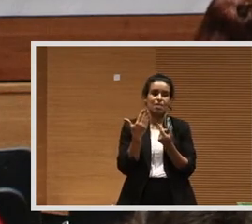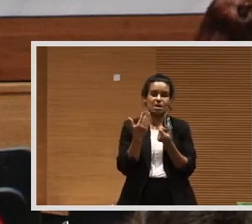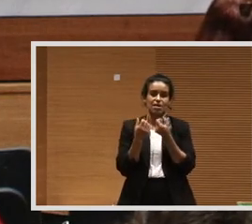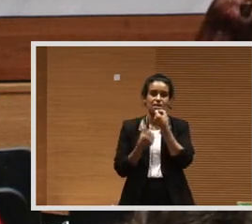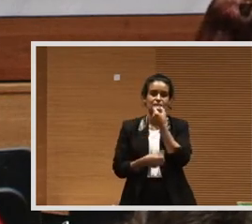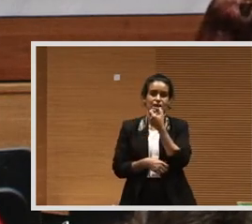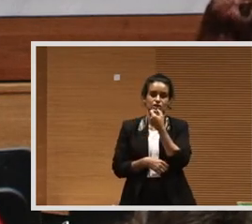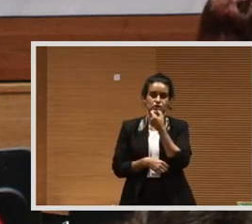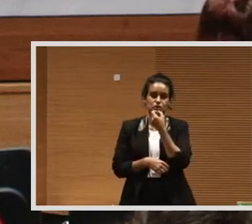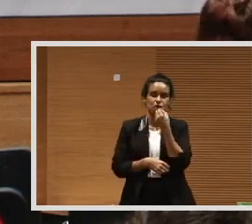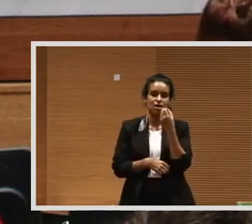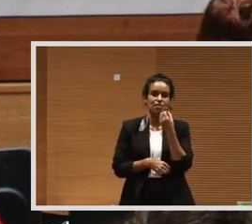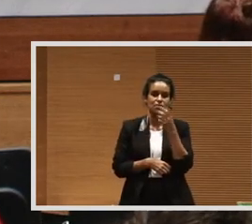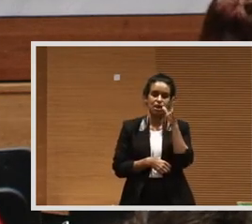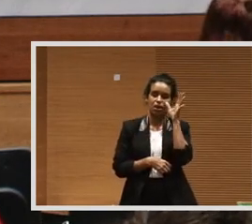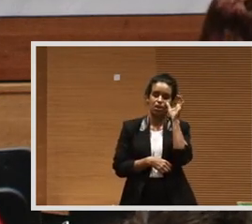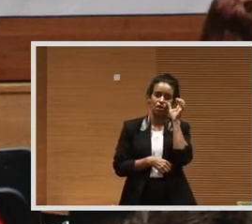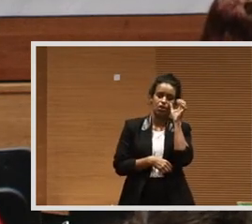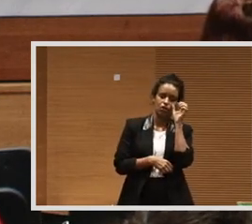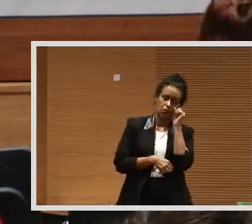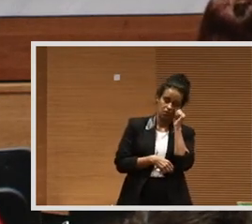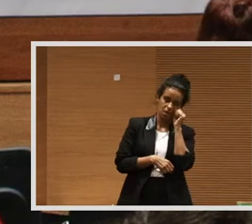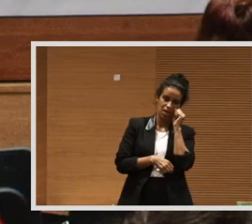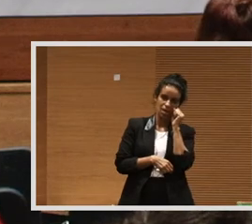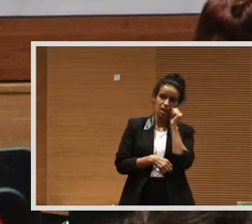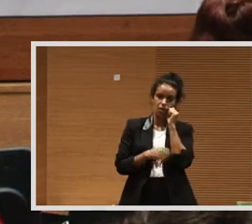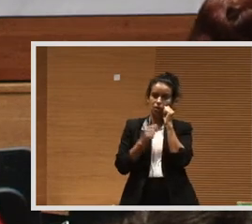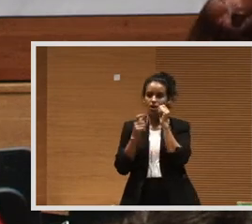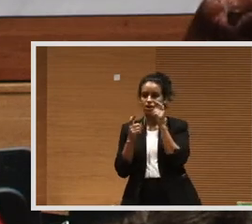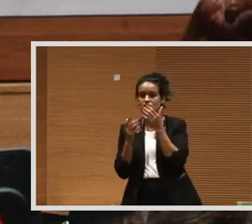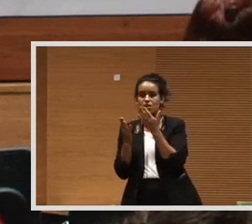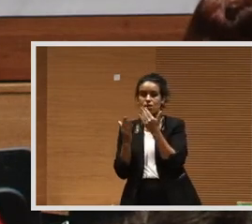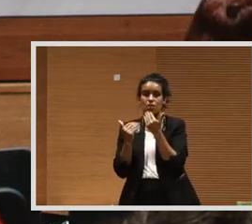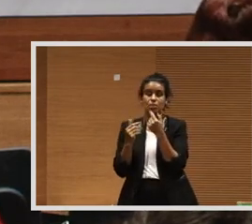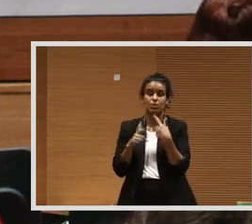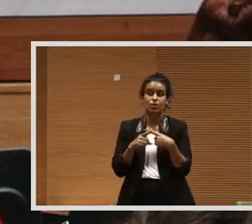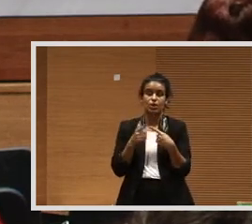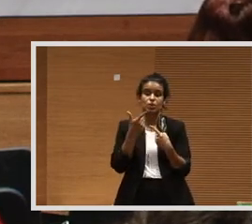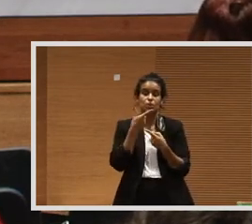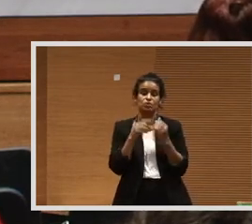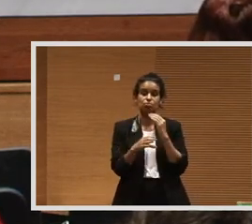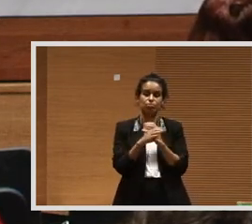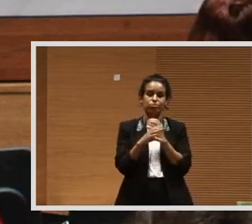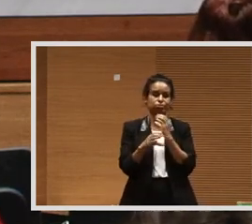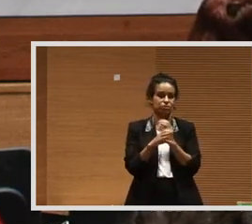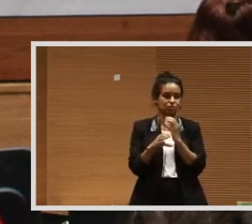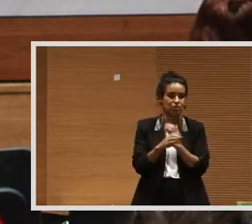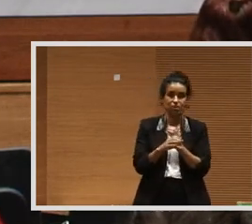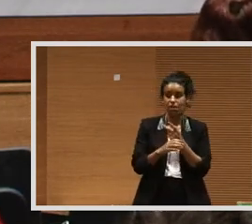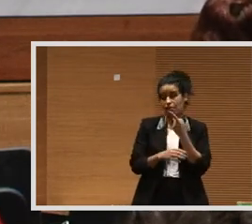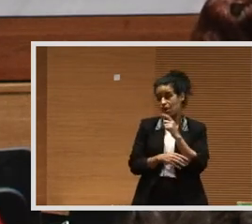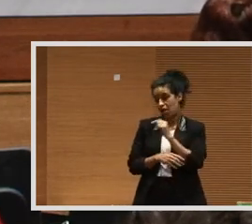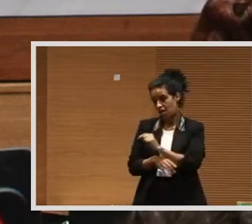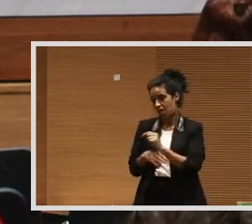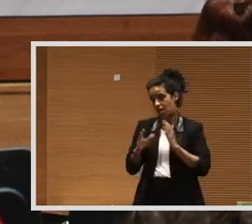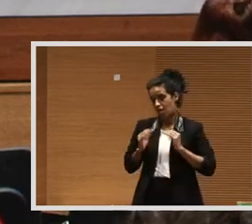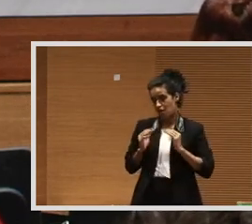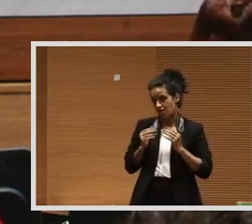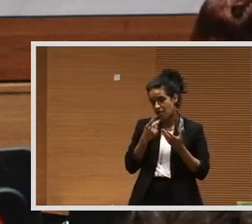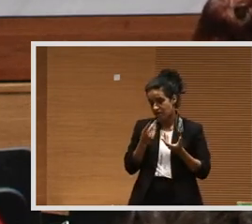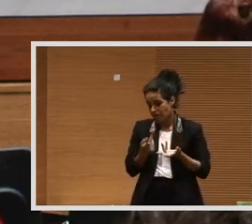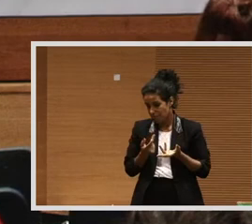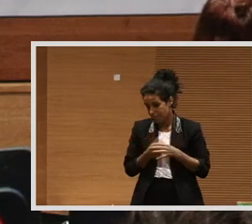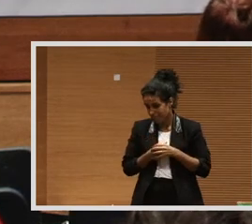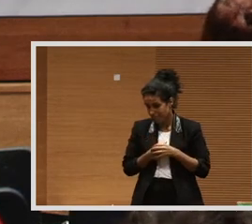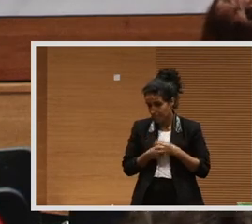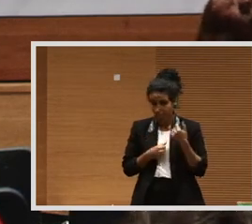inteiro e só acordasse para fazer as limitações dele, porque ela não conseguia se comunicar com ele. Então, para ela, era confortável, e, de alguma forma,